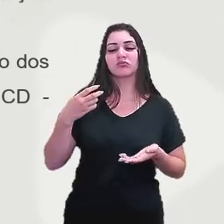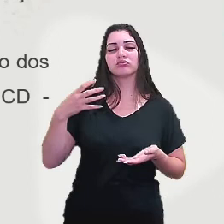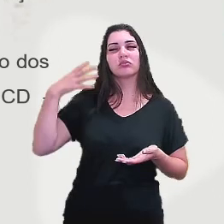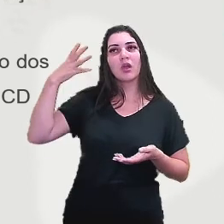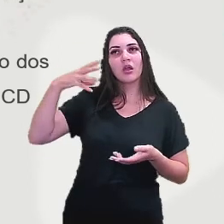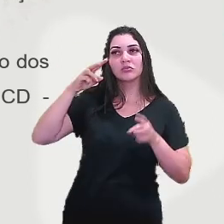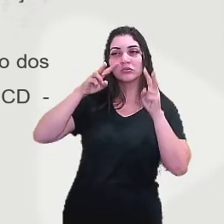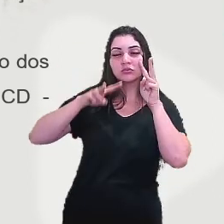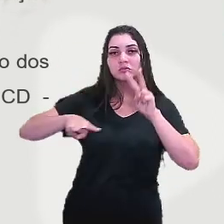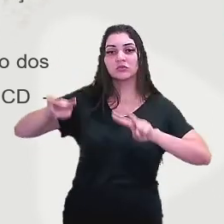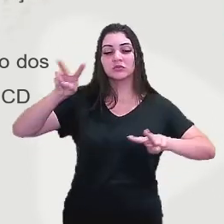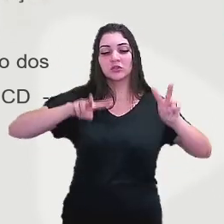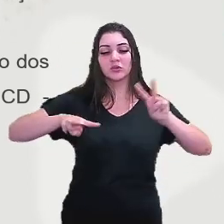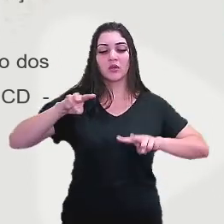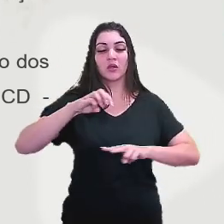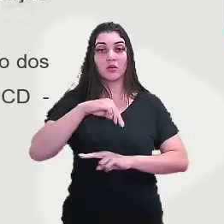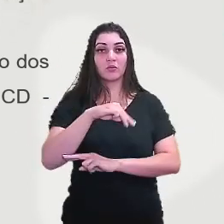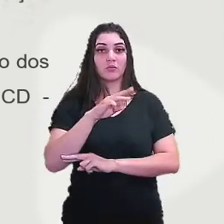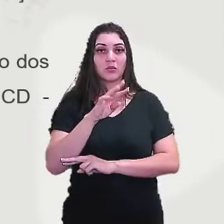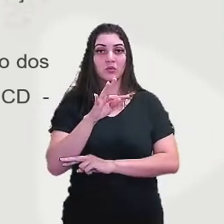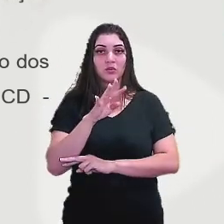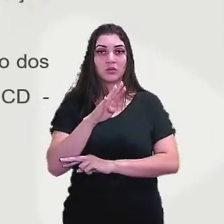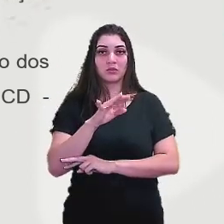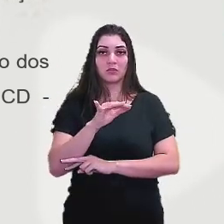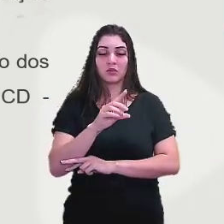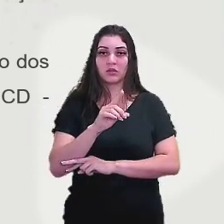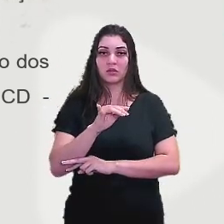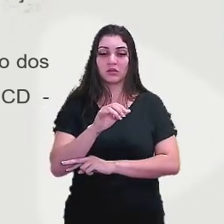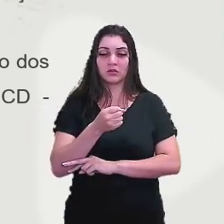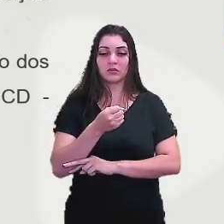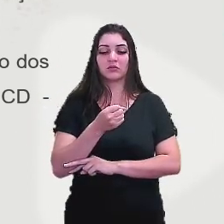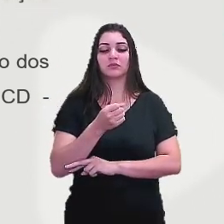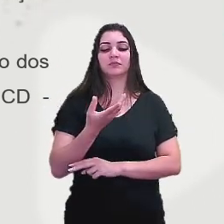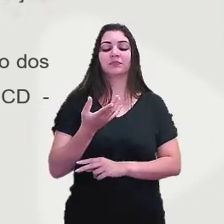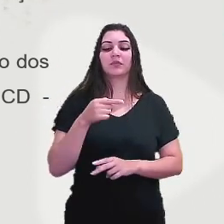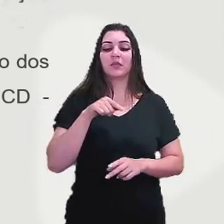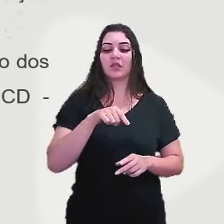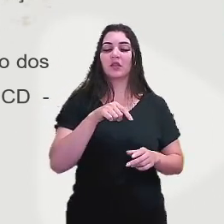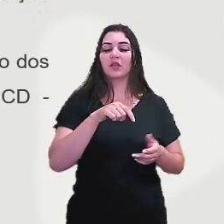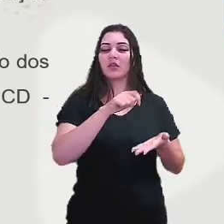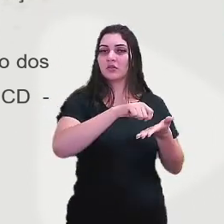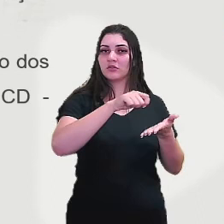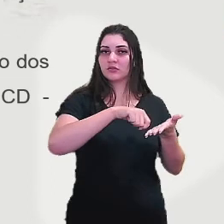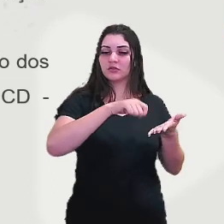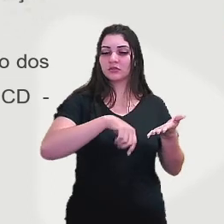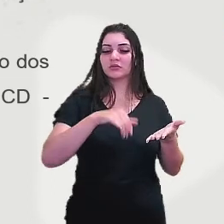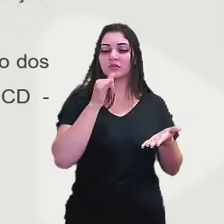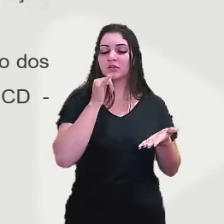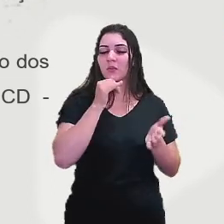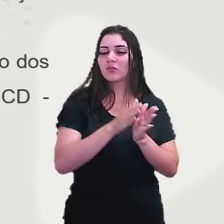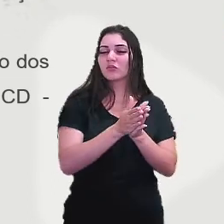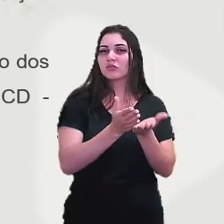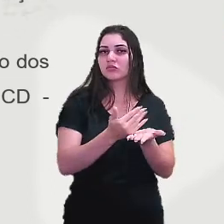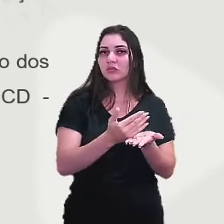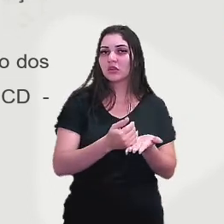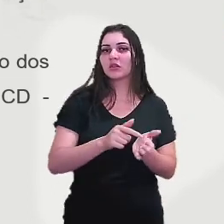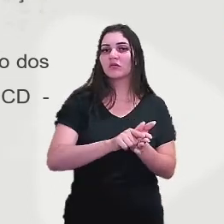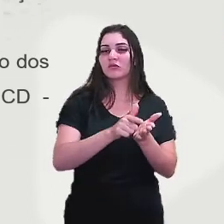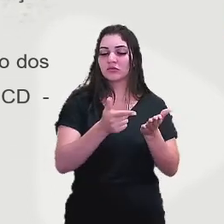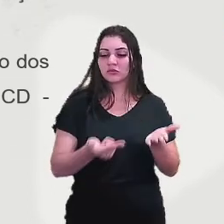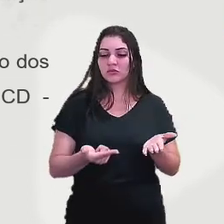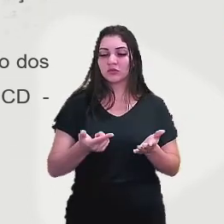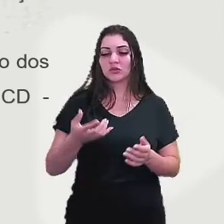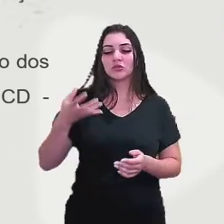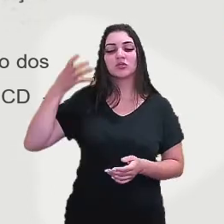audiovisuais, multimídias e hipermídias. Escritor, linguagem escrita dos jornais, livros e revistas.